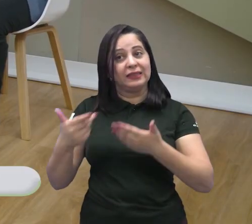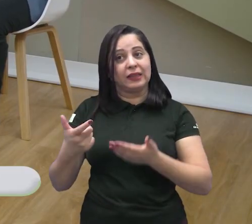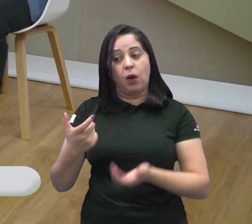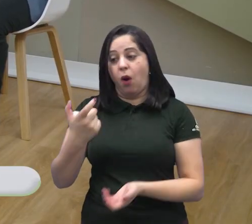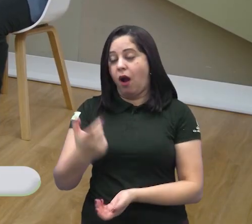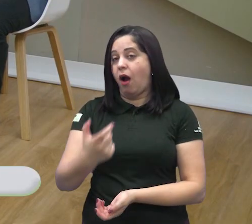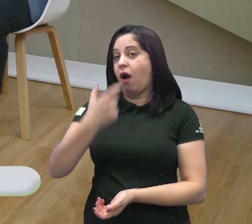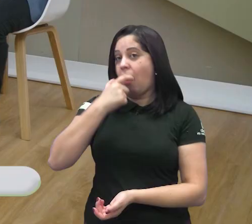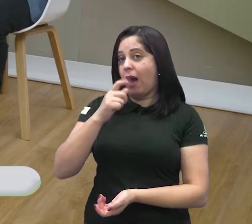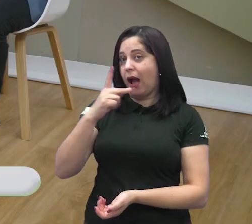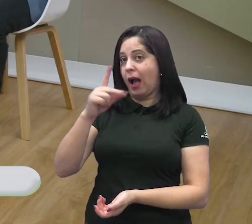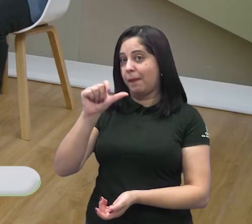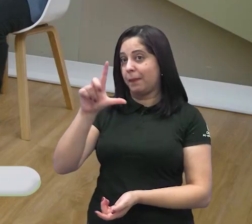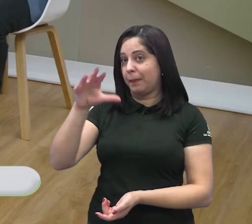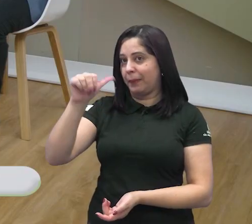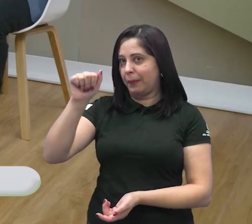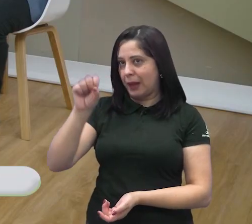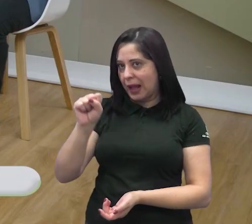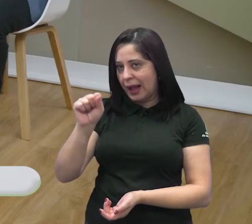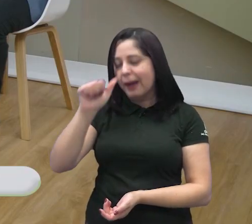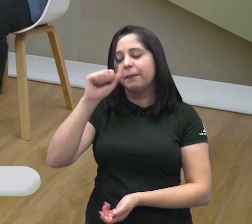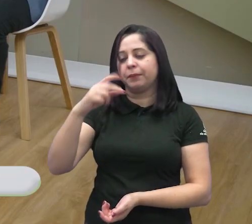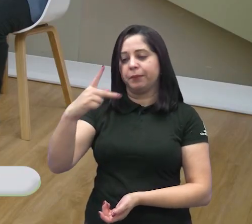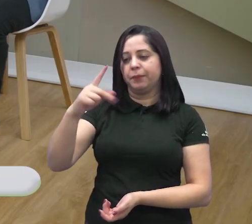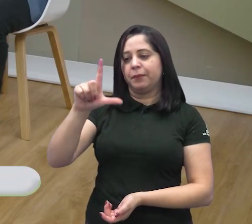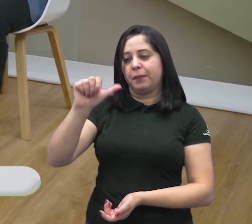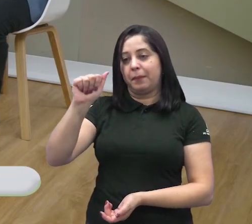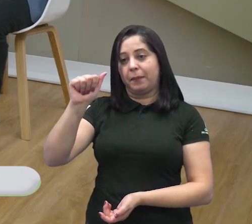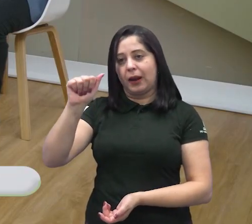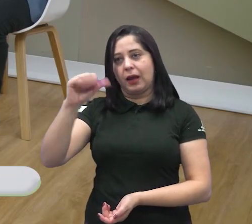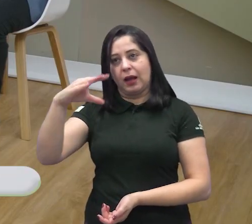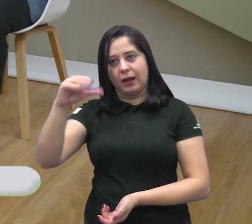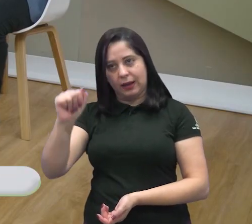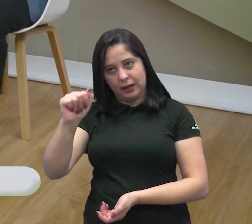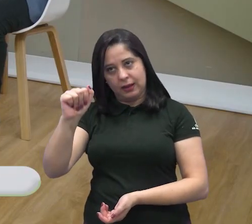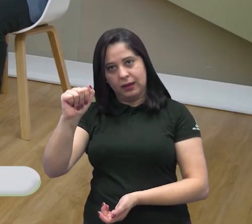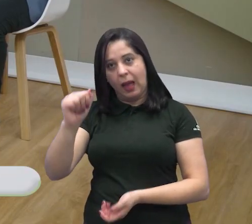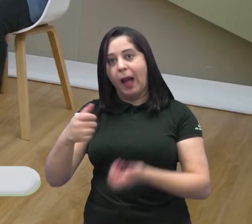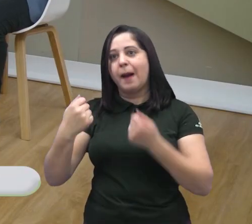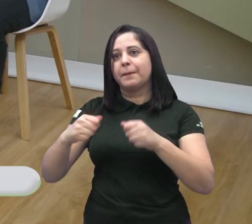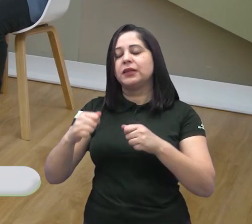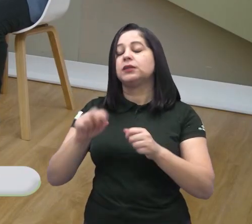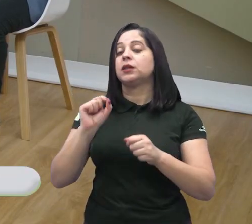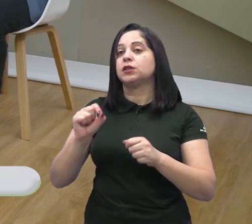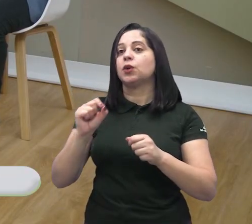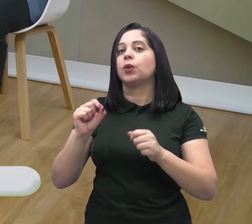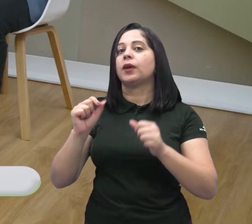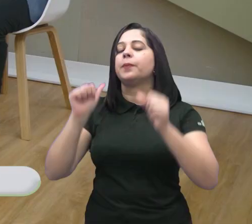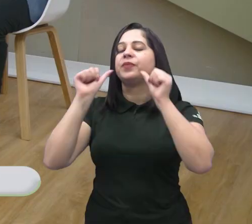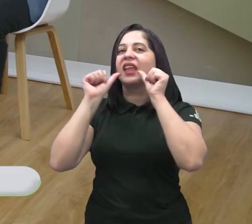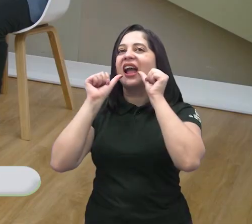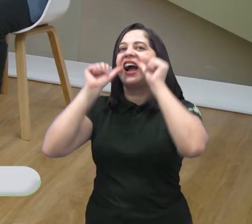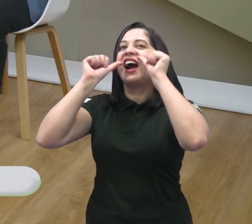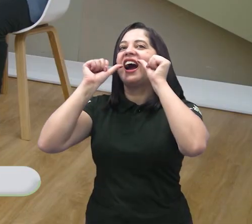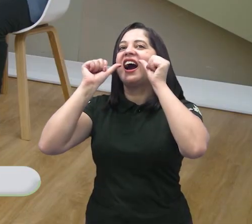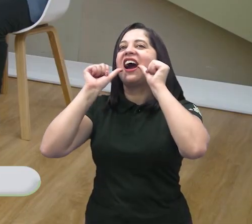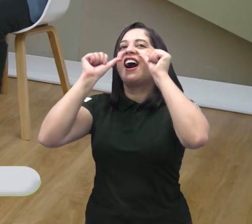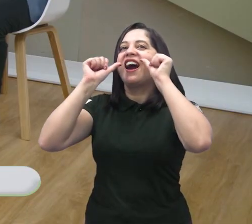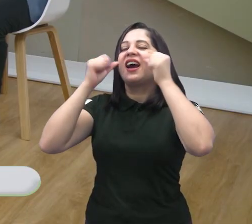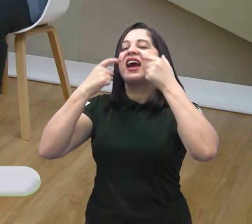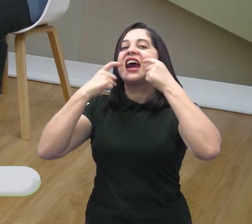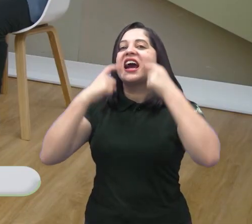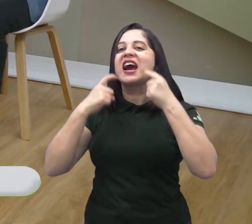piorando o bruxismo. Então placa de bruxismo precisa ser feita sob medida. A gente faz o molde da boca do paciente, enviamos